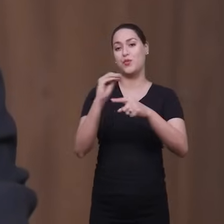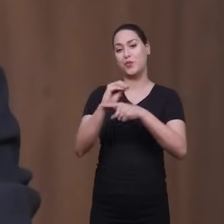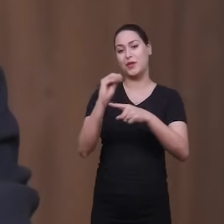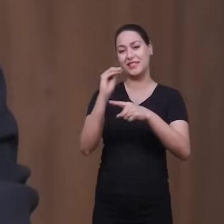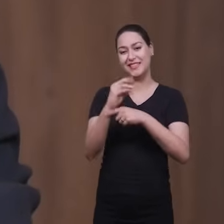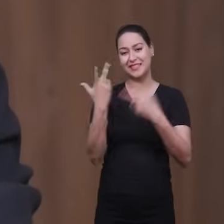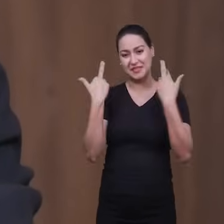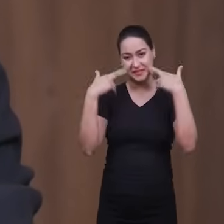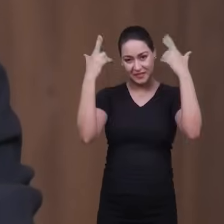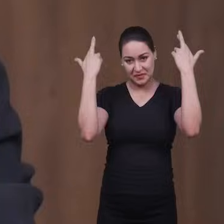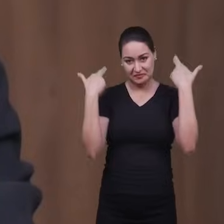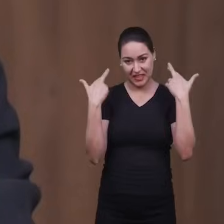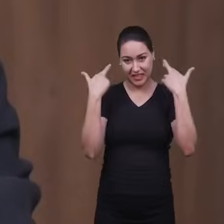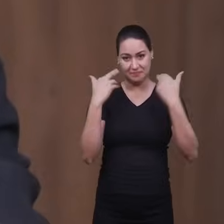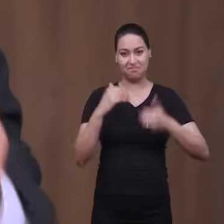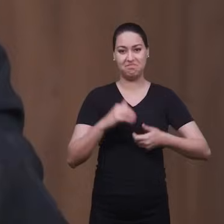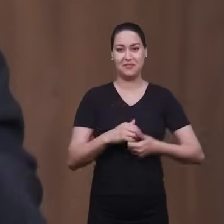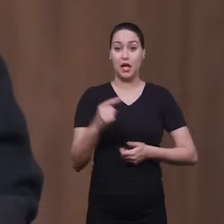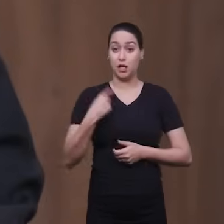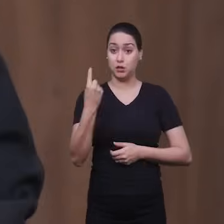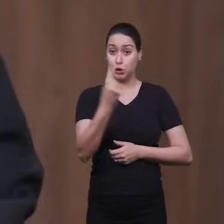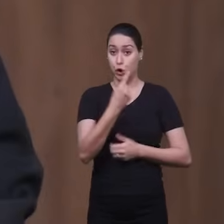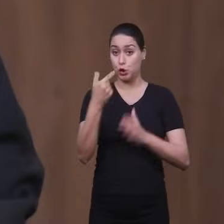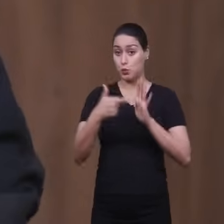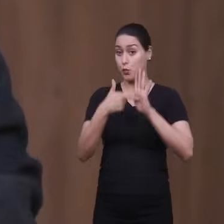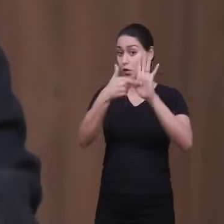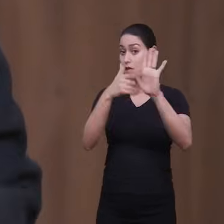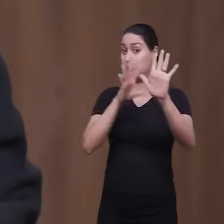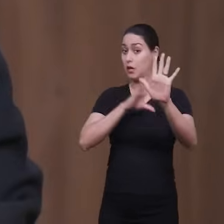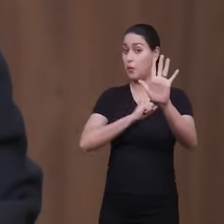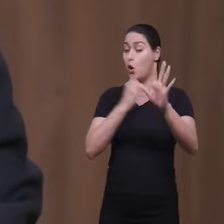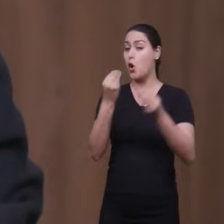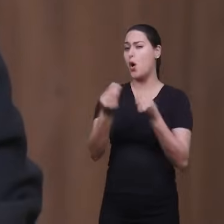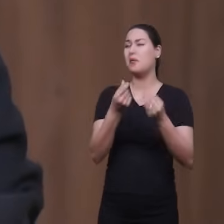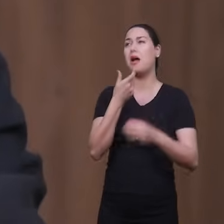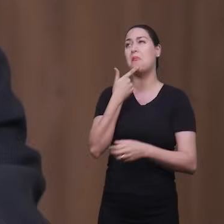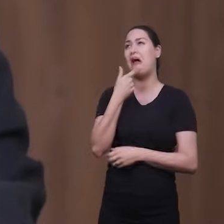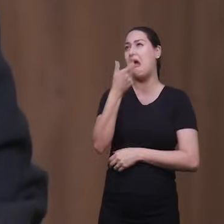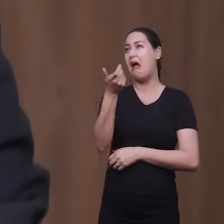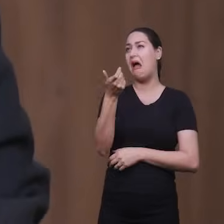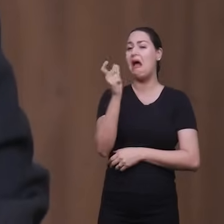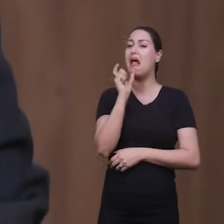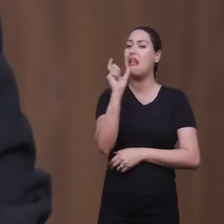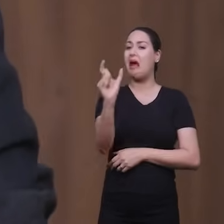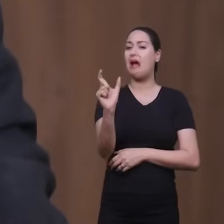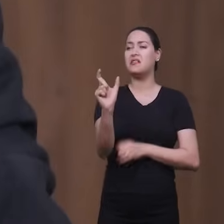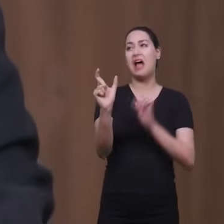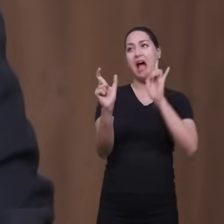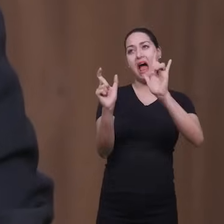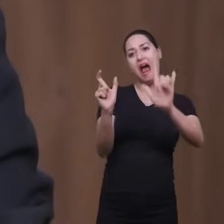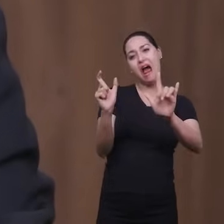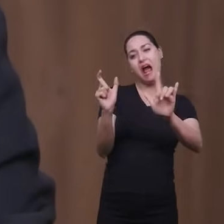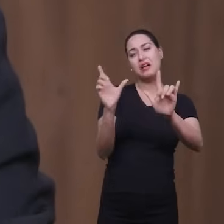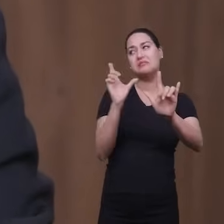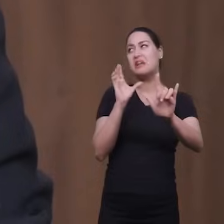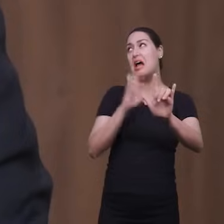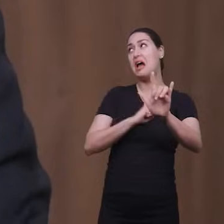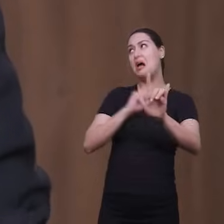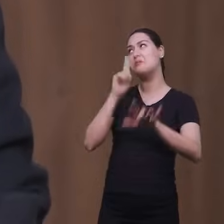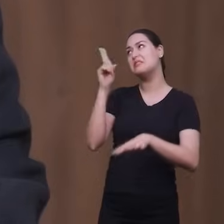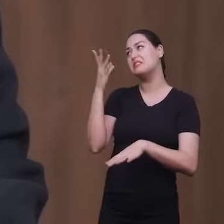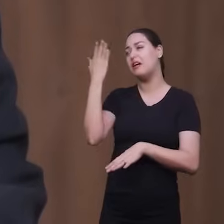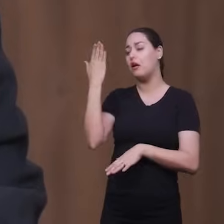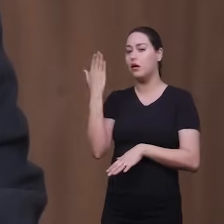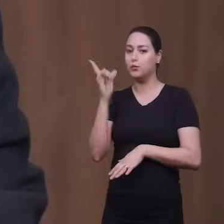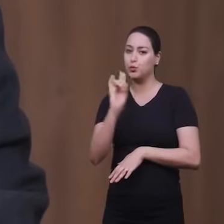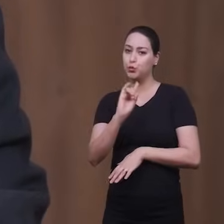amor quando cuidamos das ovelhas Então a nossa expressão de amor não é a declaração declaração é fácil aí eu te amo senhor não